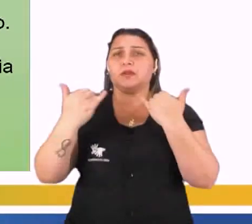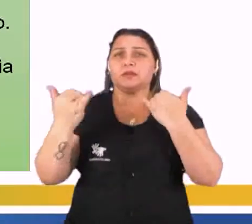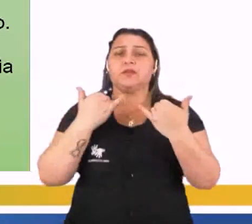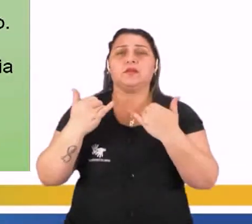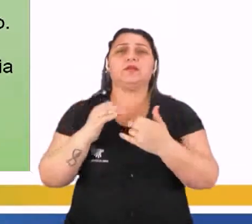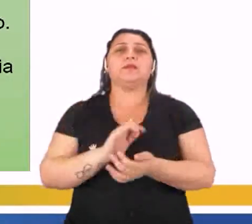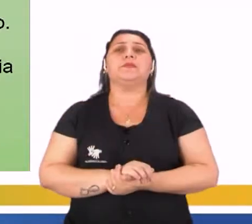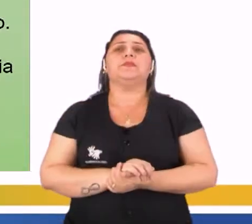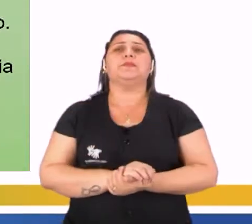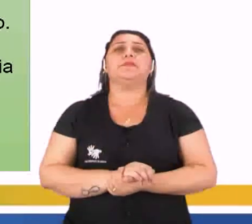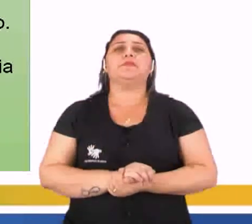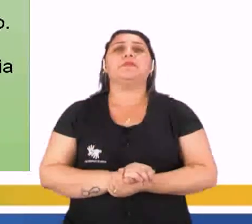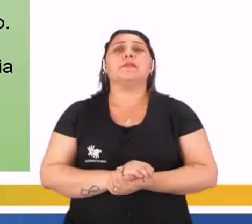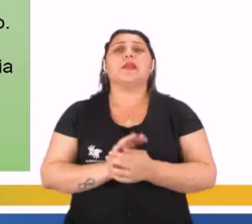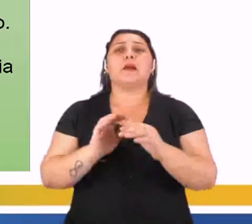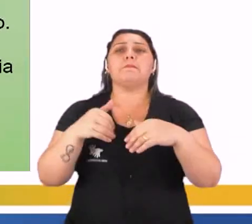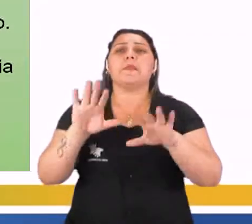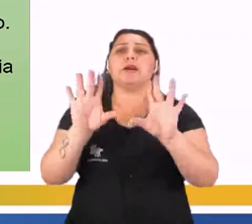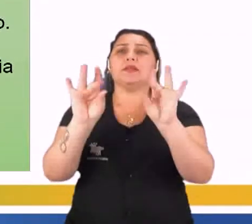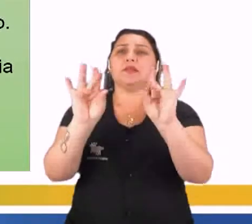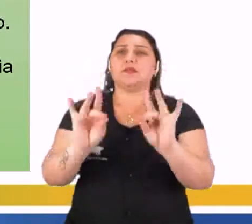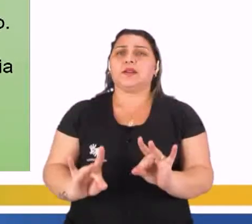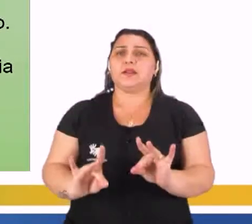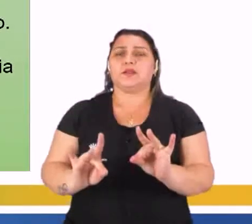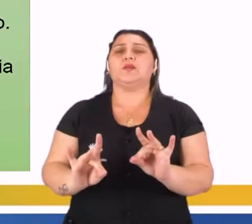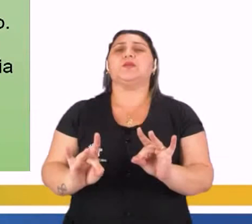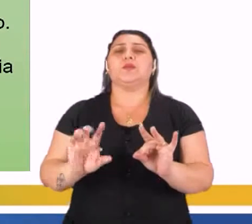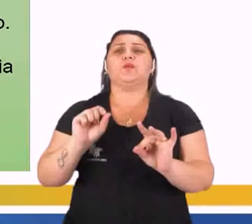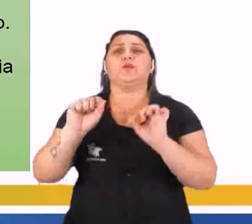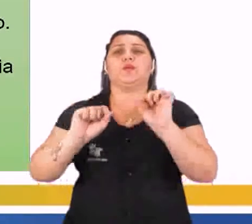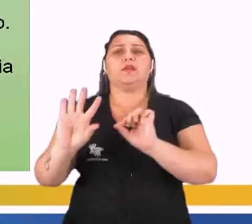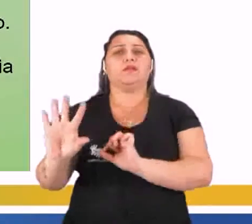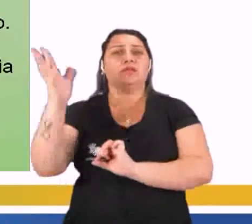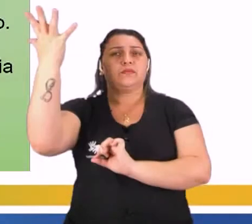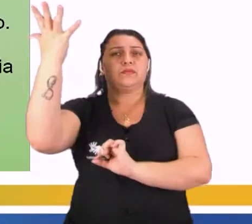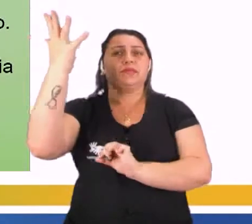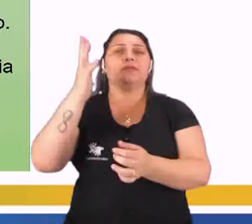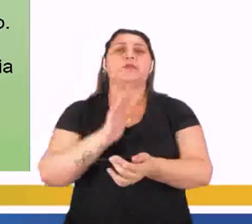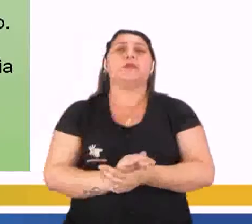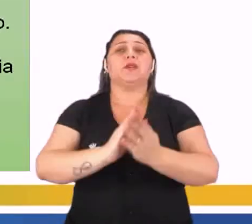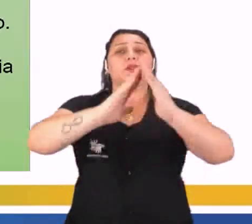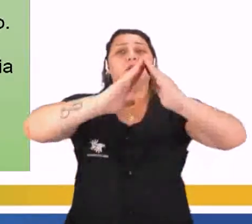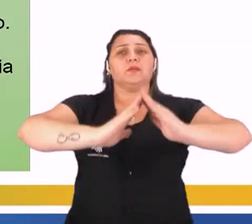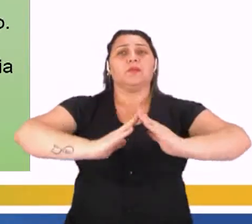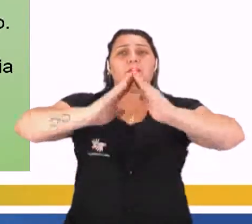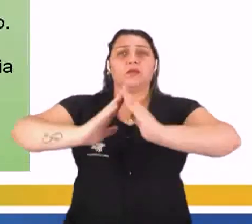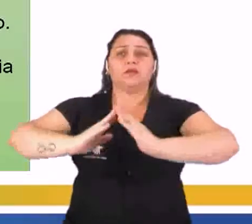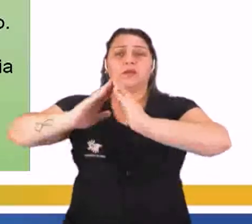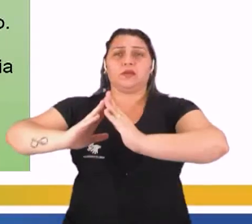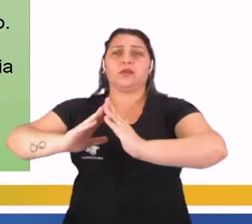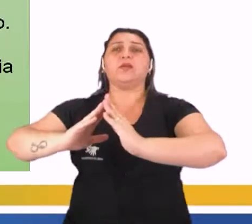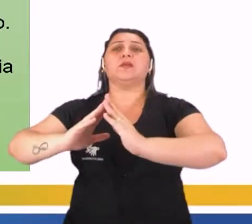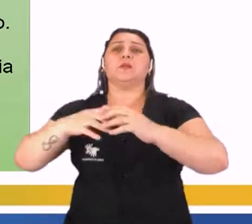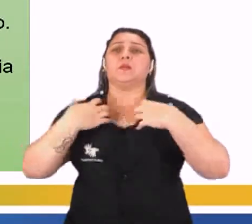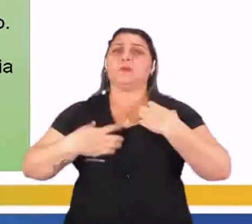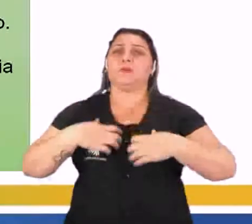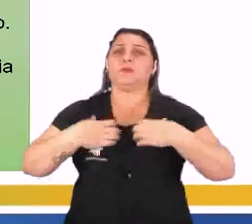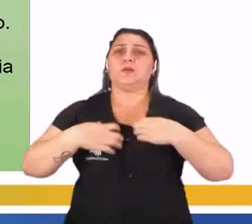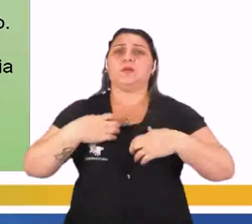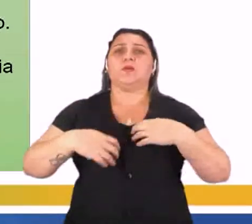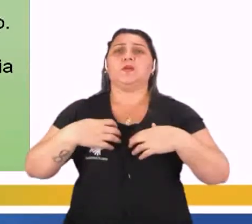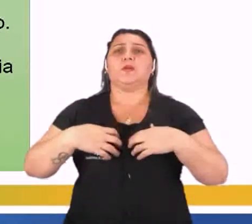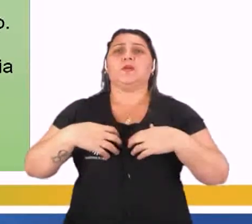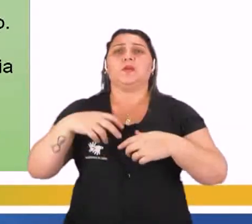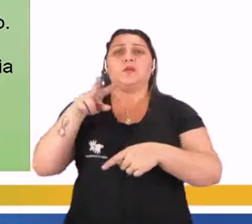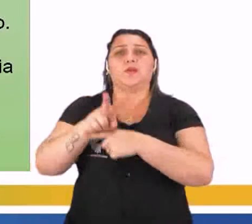Isto é dar mais detalhes a respeito do fato os moradores estão indignados com a vigilância